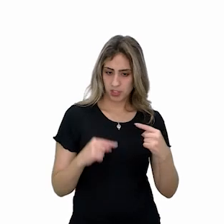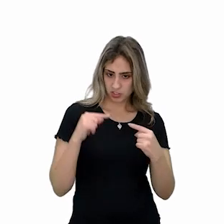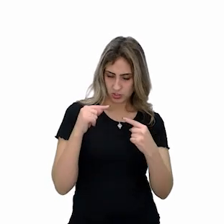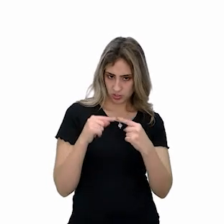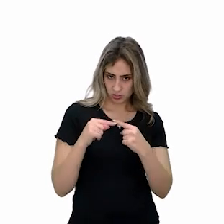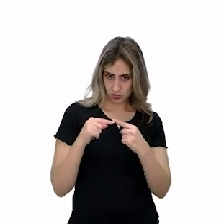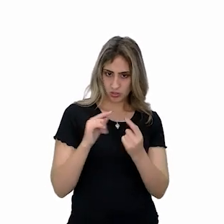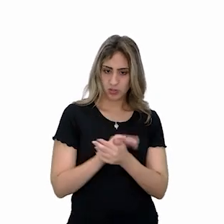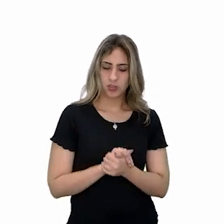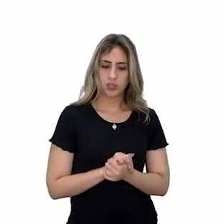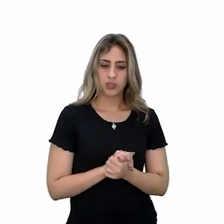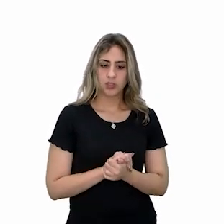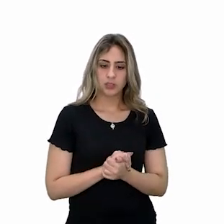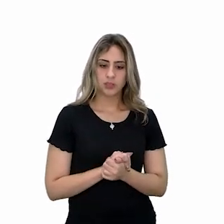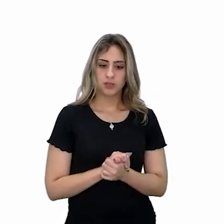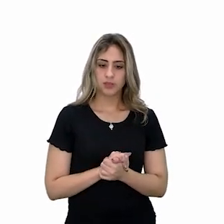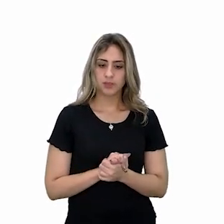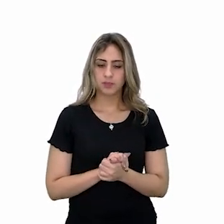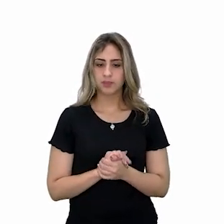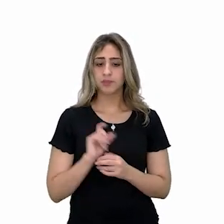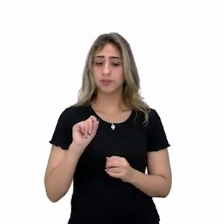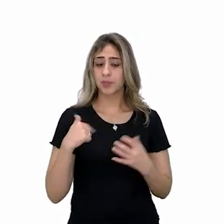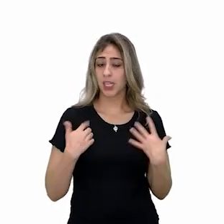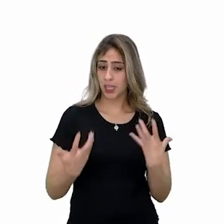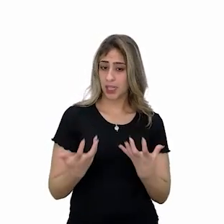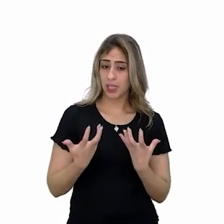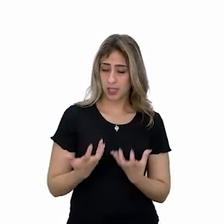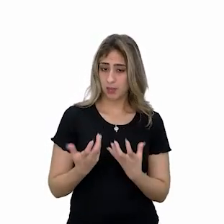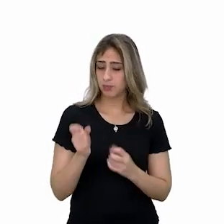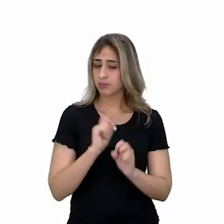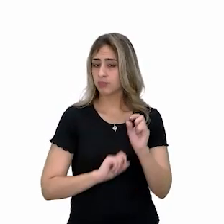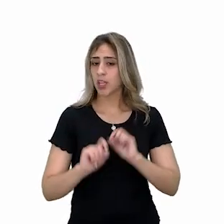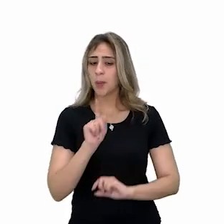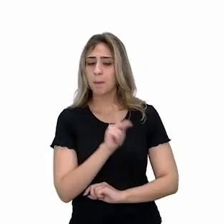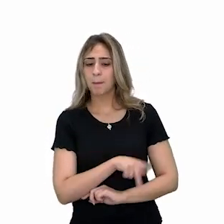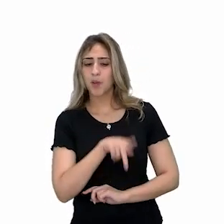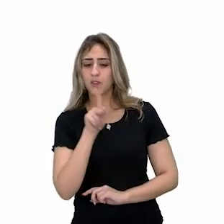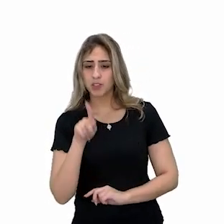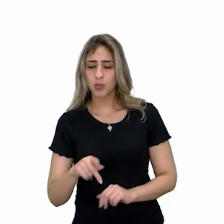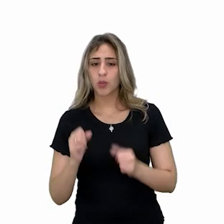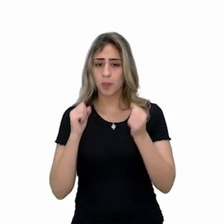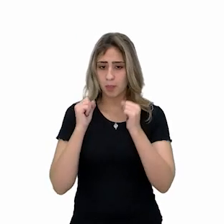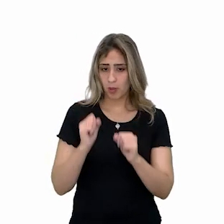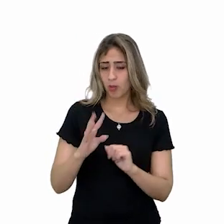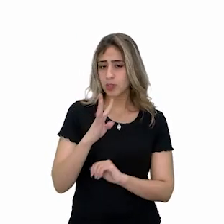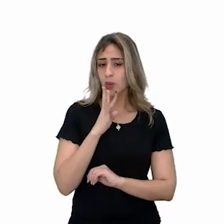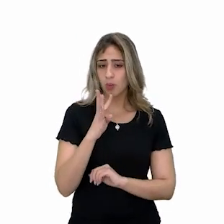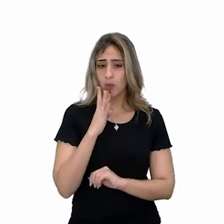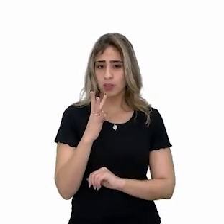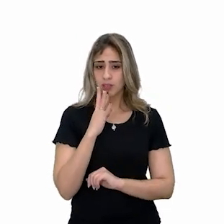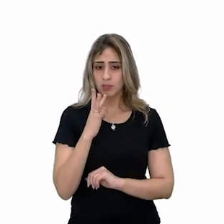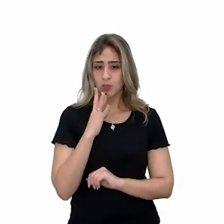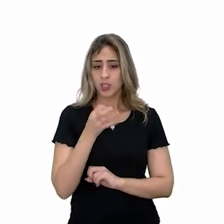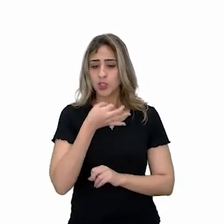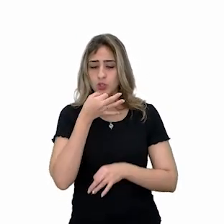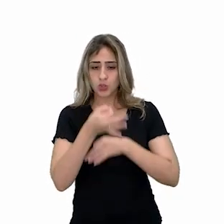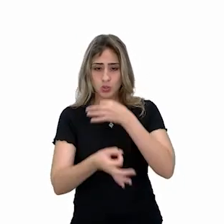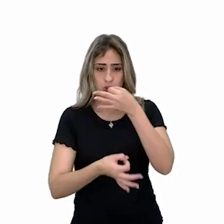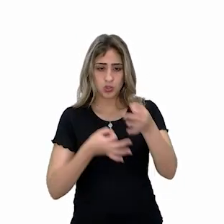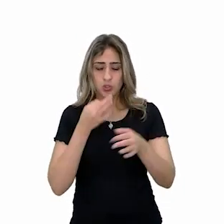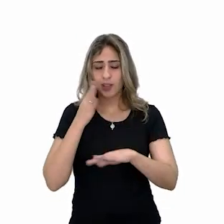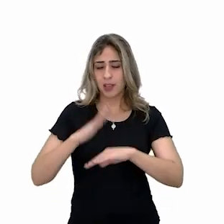objetivos, hoje queremos que os professores possam conhecer as sugestões